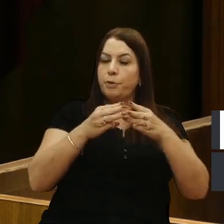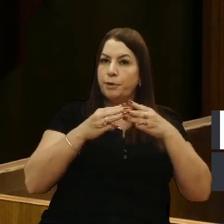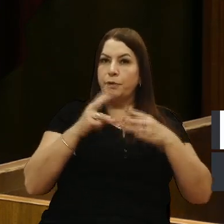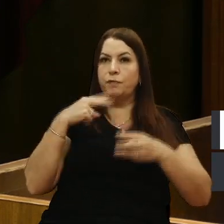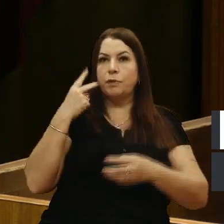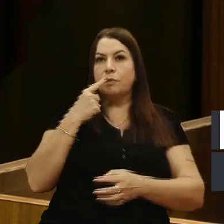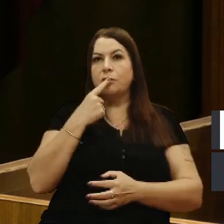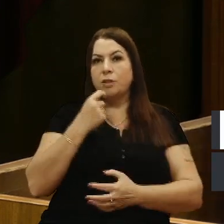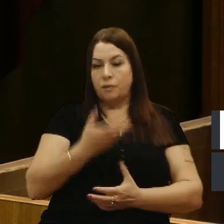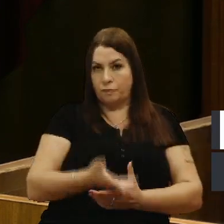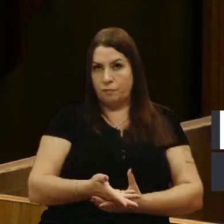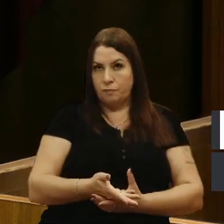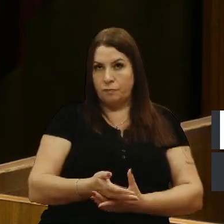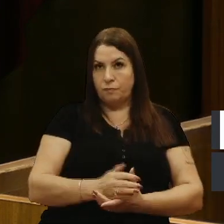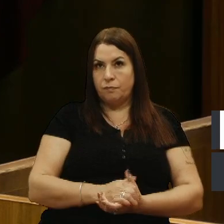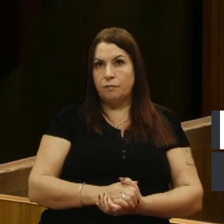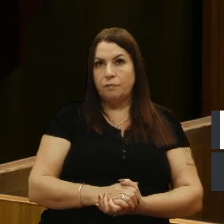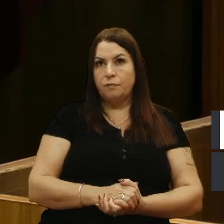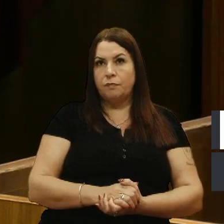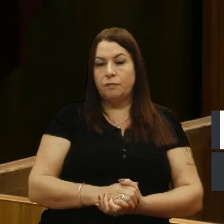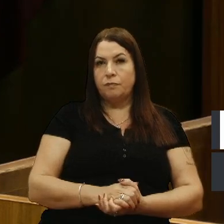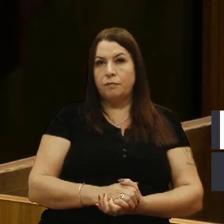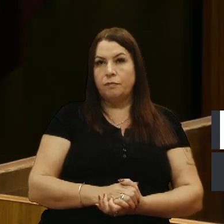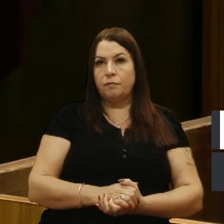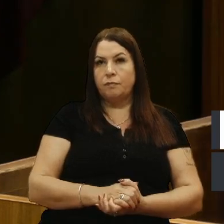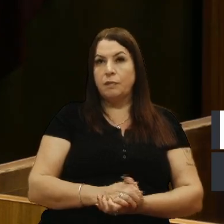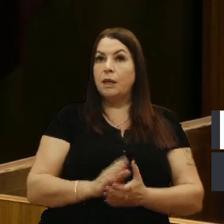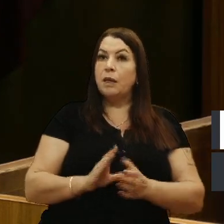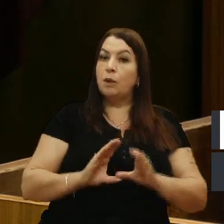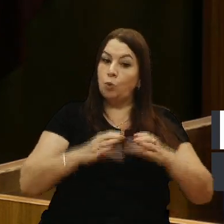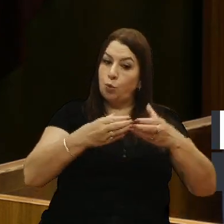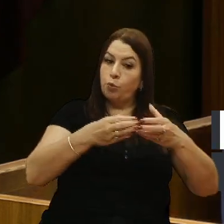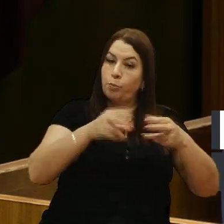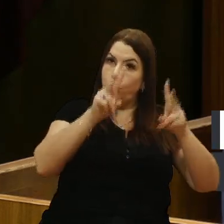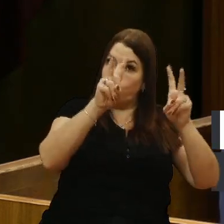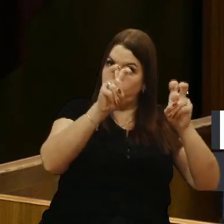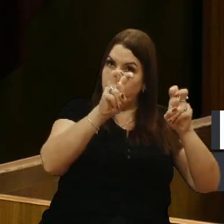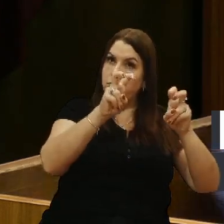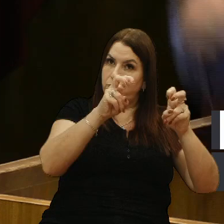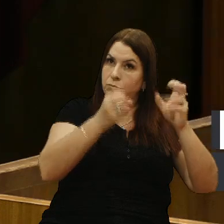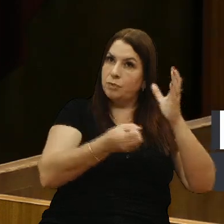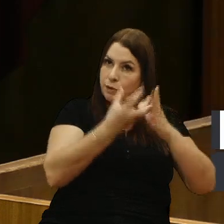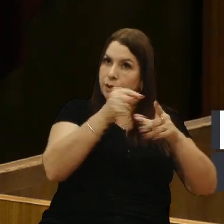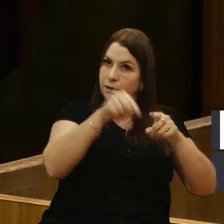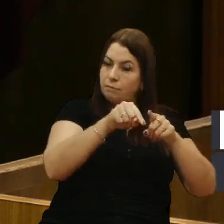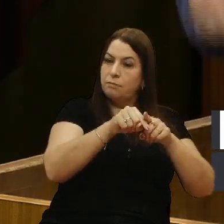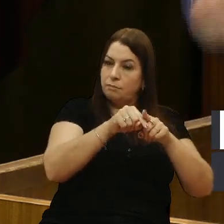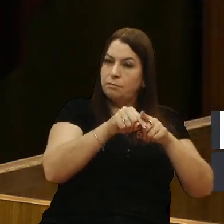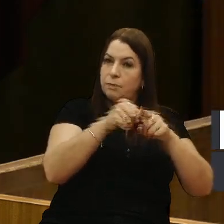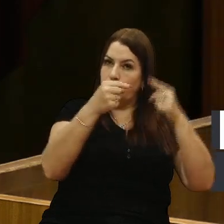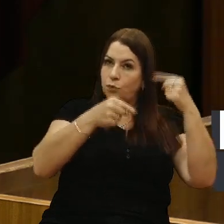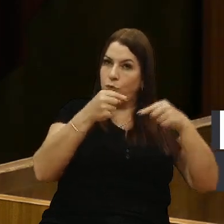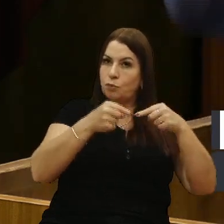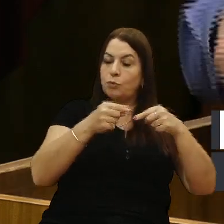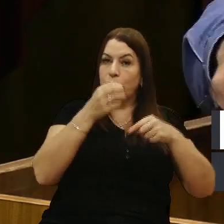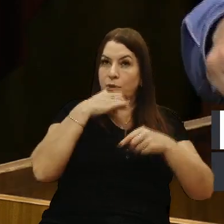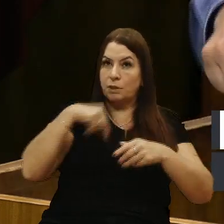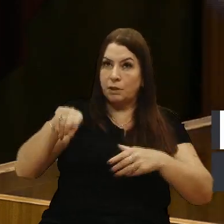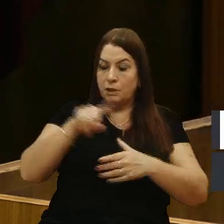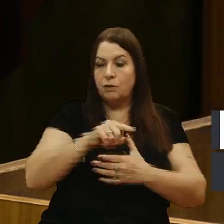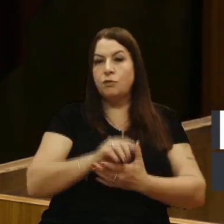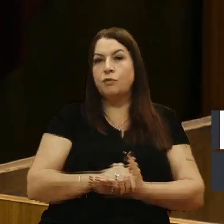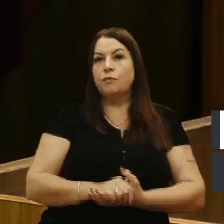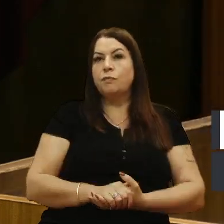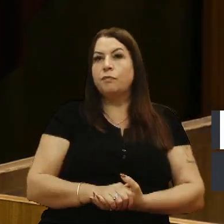vereadora Rose, na frente, que logo mais discutiremos, e que Caxias do